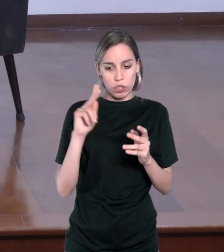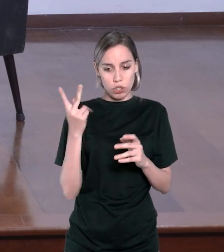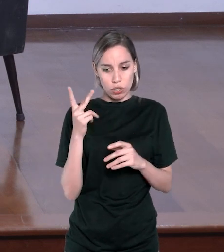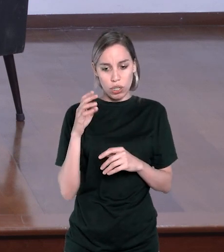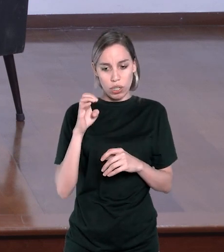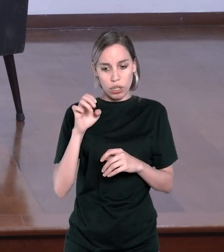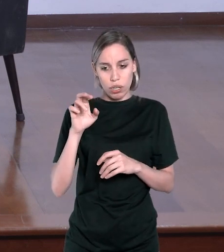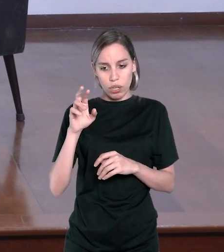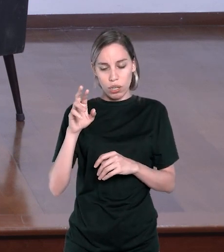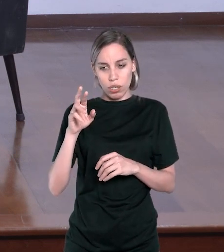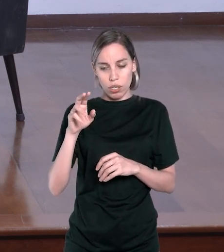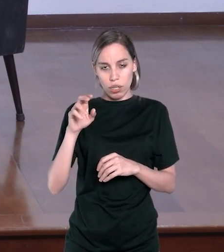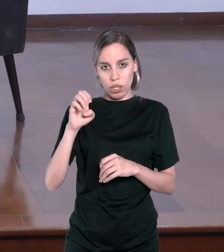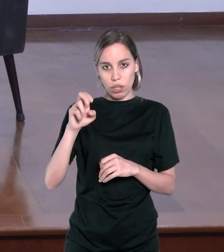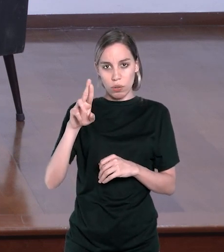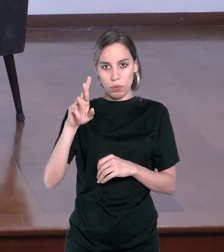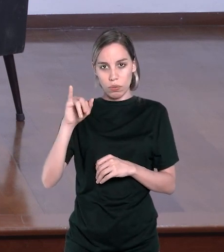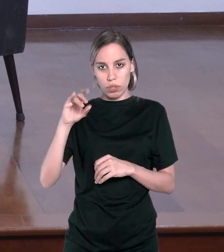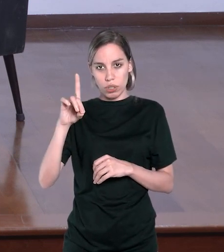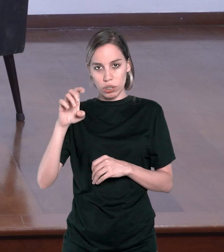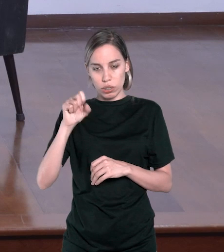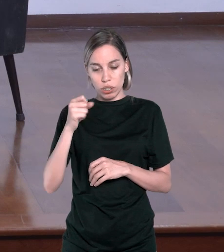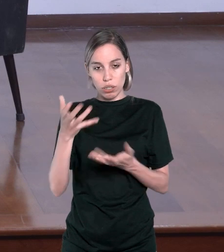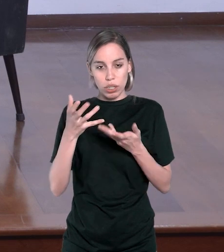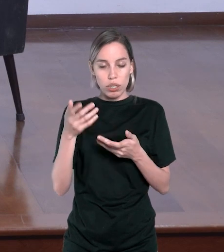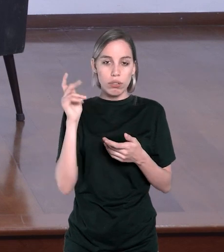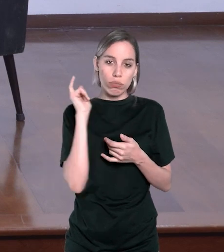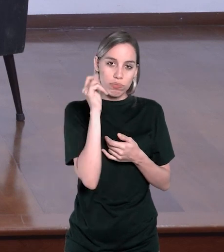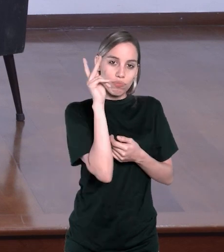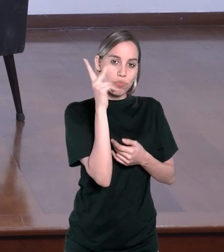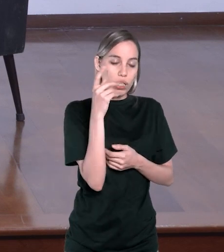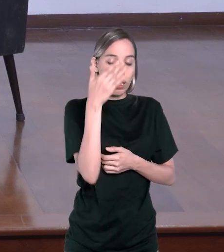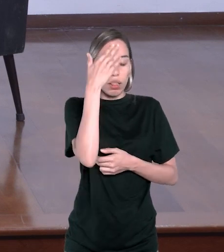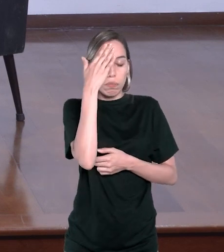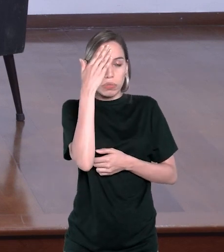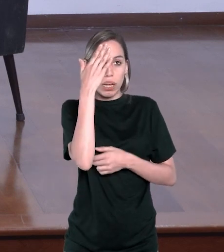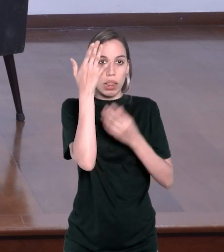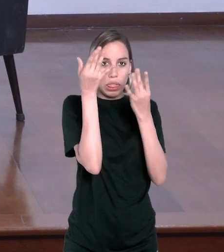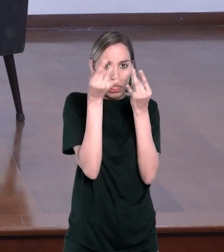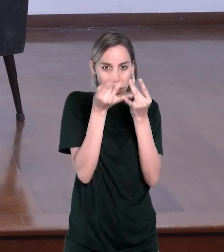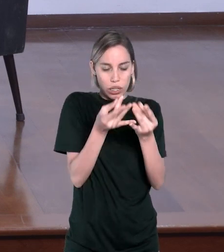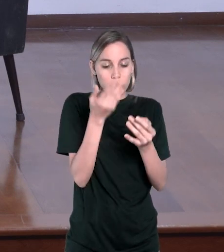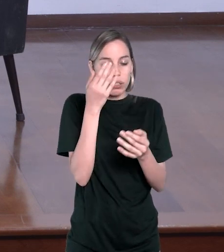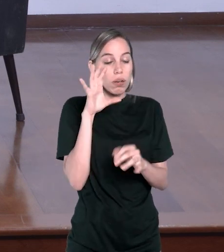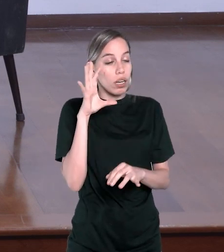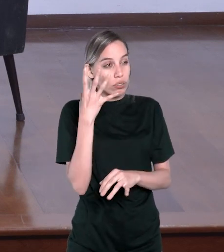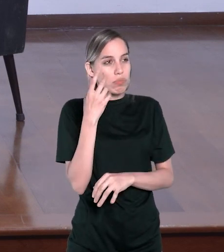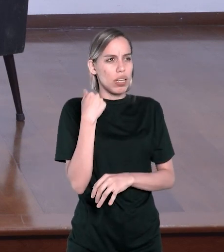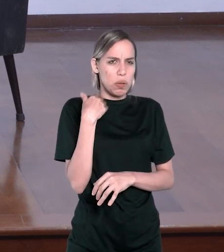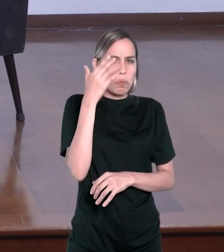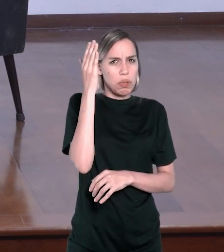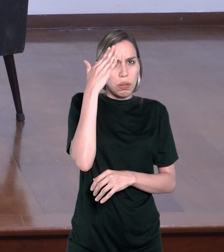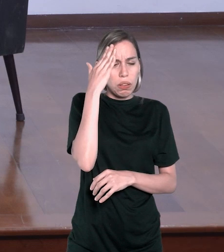nos mínimos detalhes. Eu estava muito preocupada em contar uma história que eu achava que eu saberia contar bem,